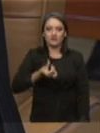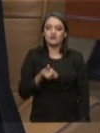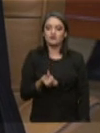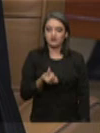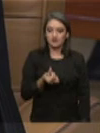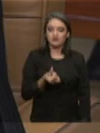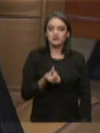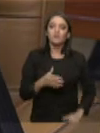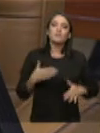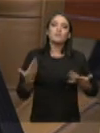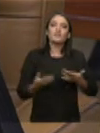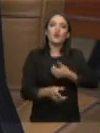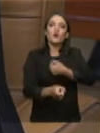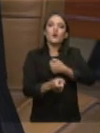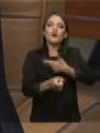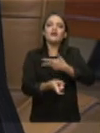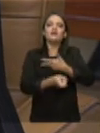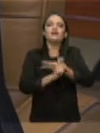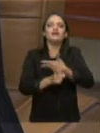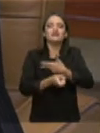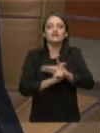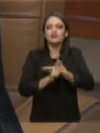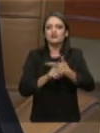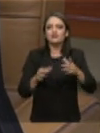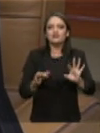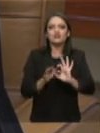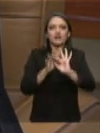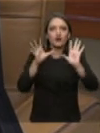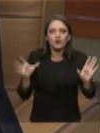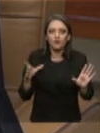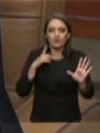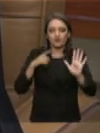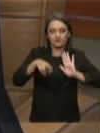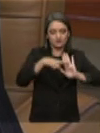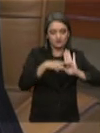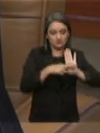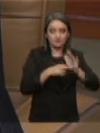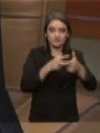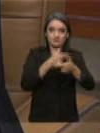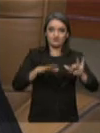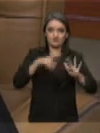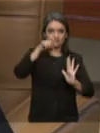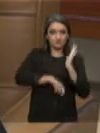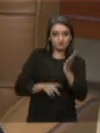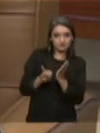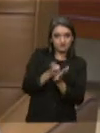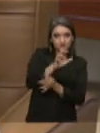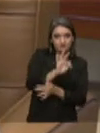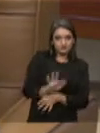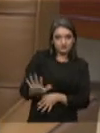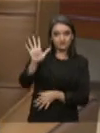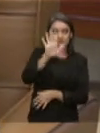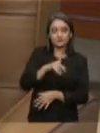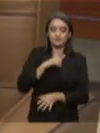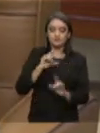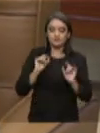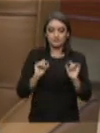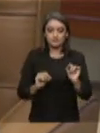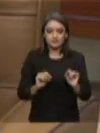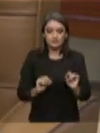Fica o Poder Executivo autorizado a disciplinar as hipóteses em que a Administração Tributária Federal, veja, muito antes da gente adotar